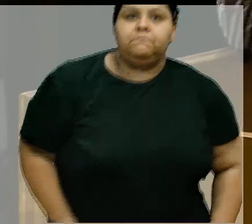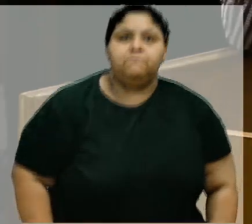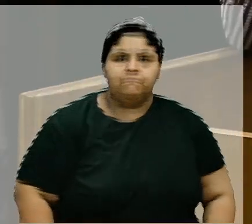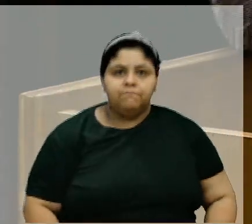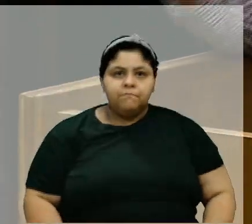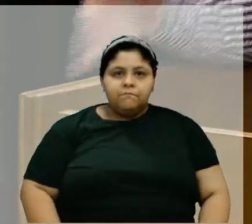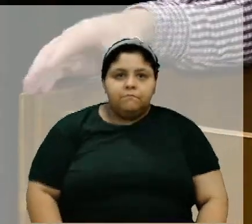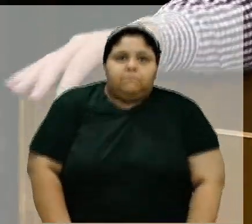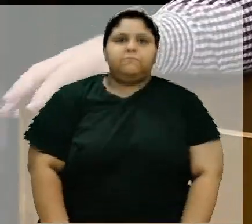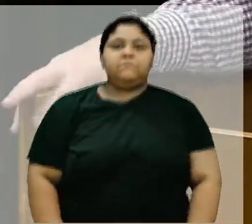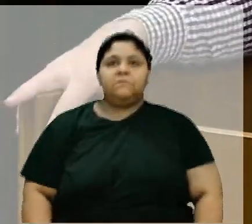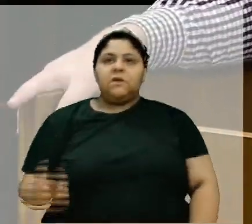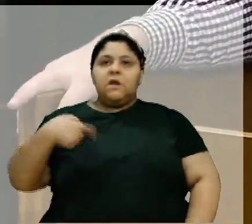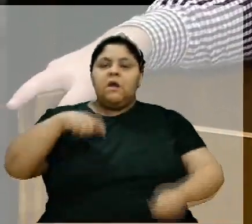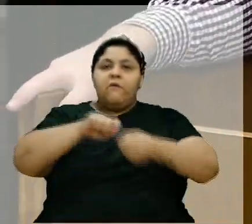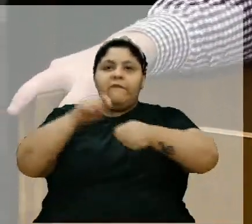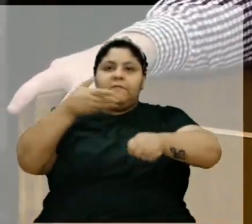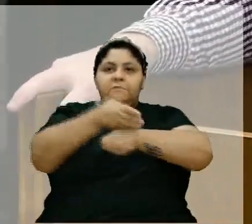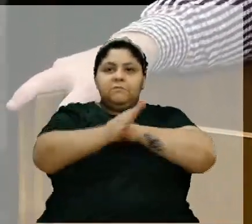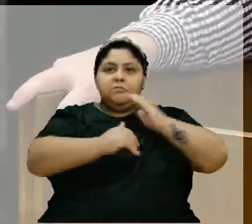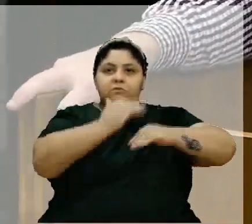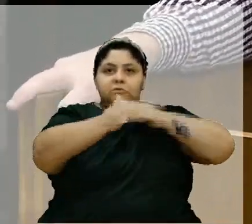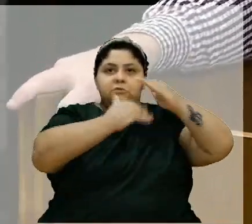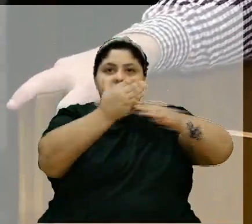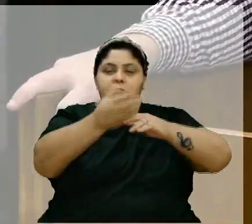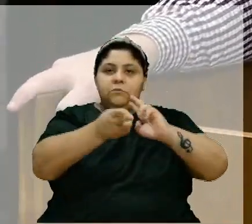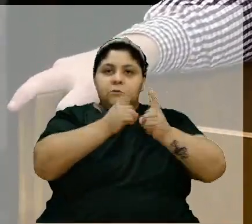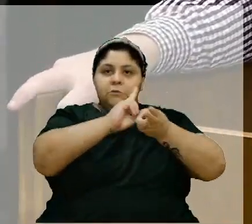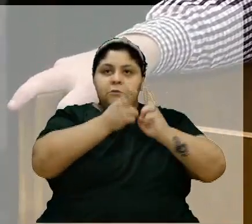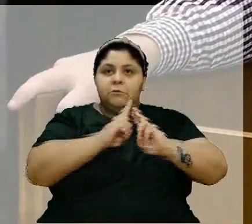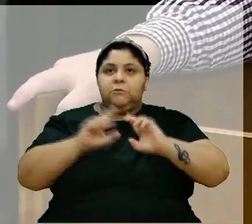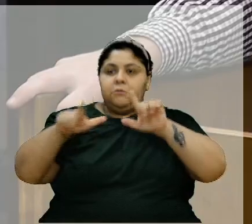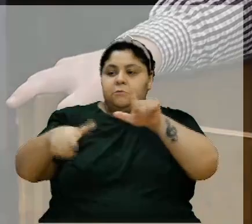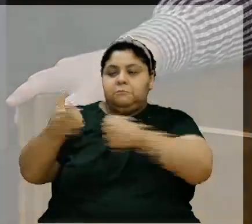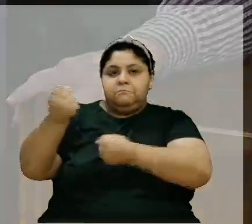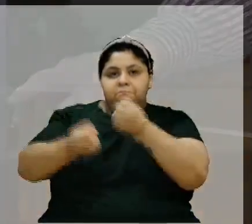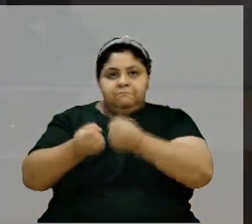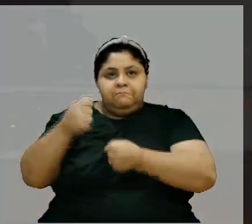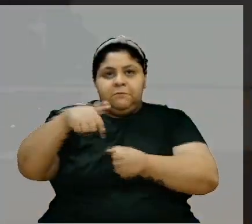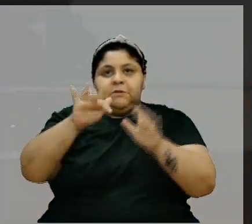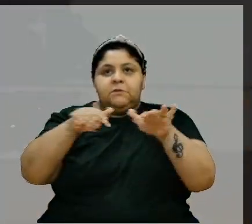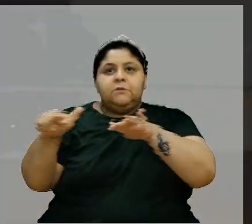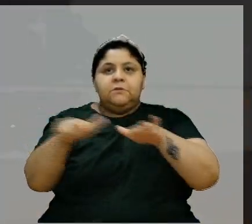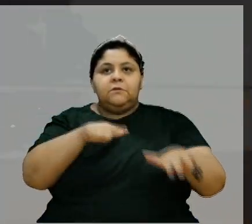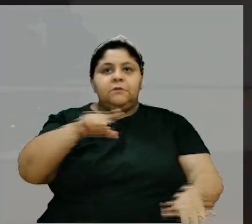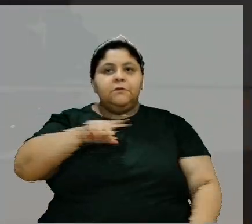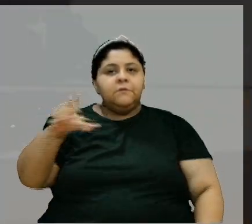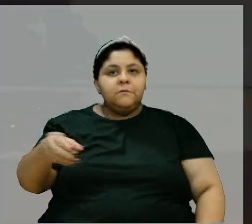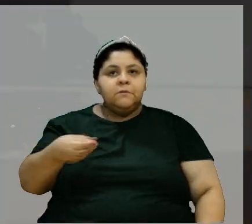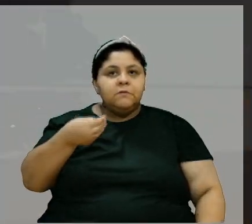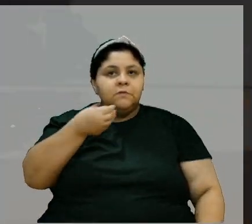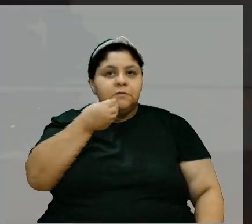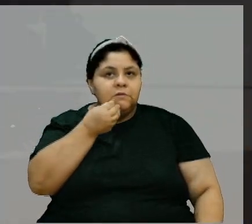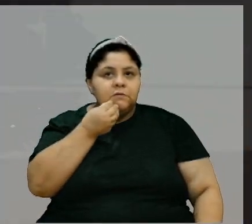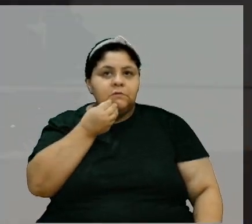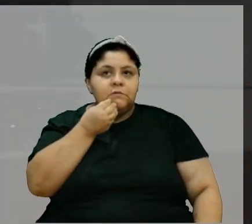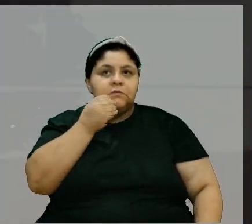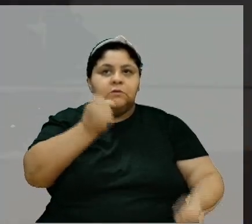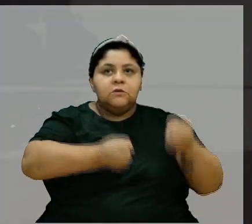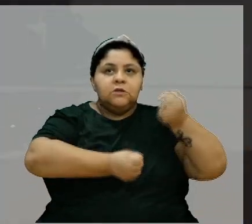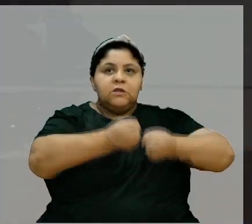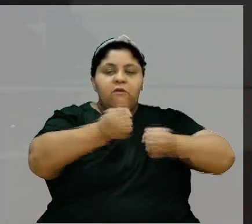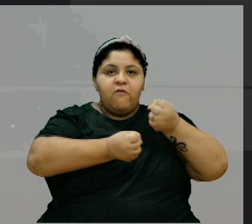urbano, sou da parte de eventos, do setor automotivo, final de semana tive a oportunidade de estar na Fórmula